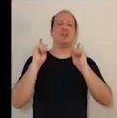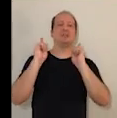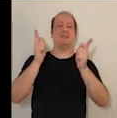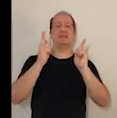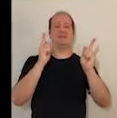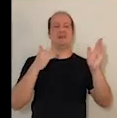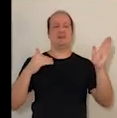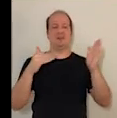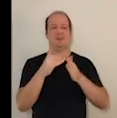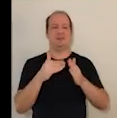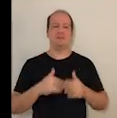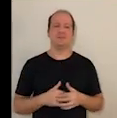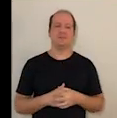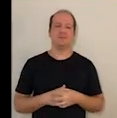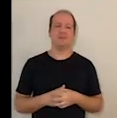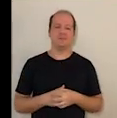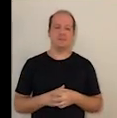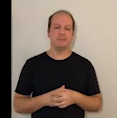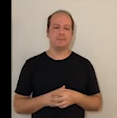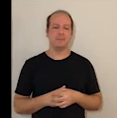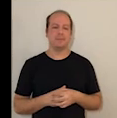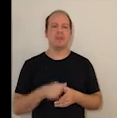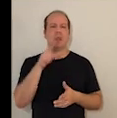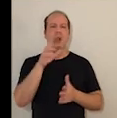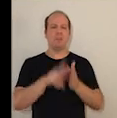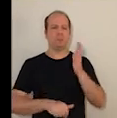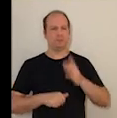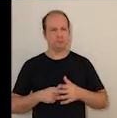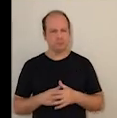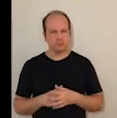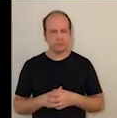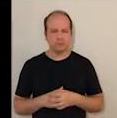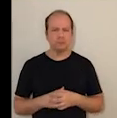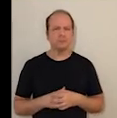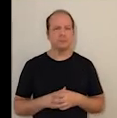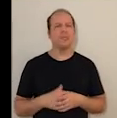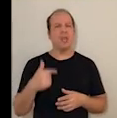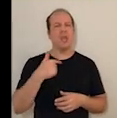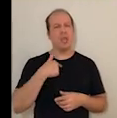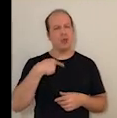os sequins de Volpone vamos nos dar muito bem. Haverá diversão para todos em Veneza.